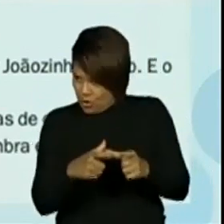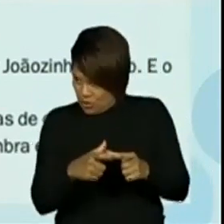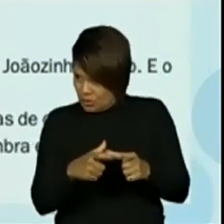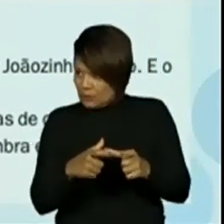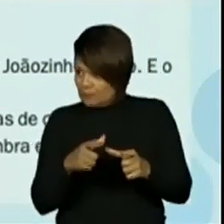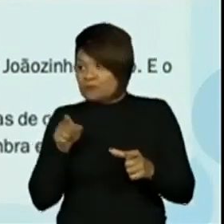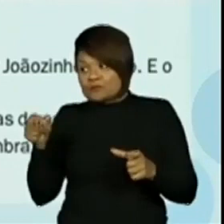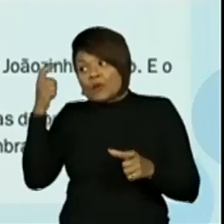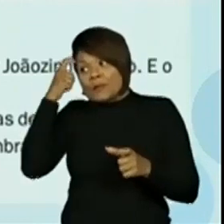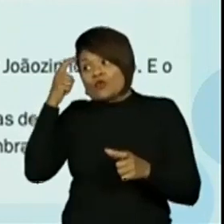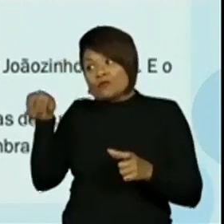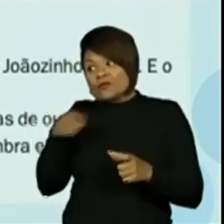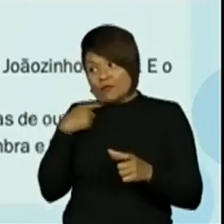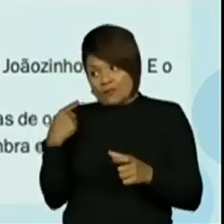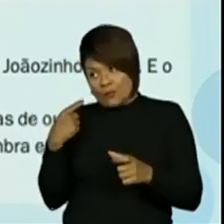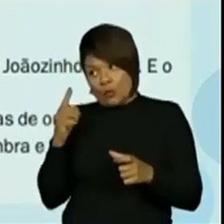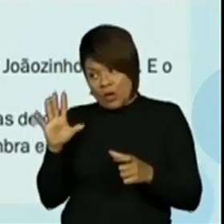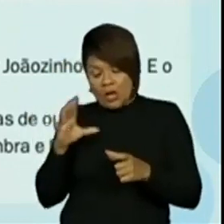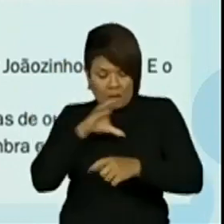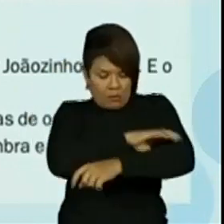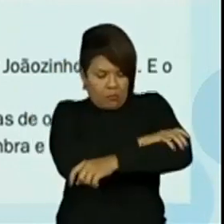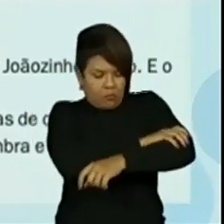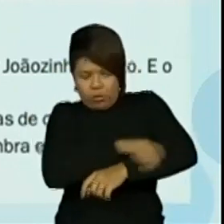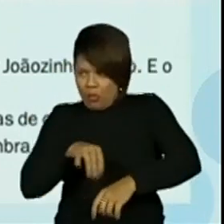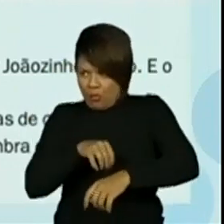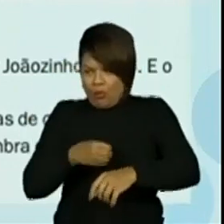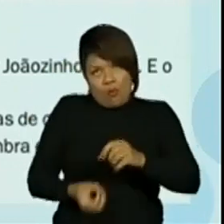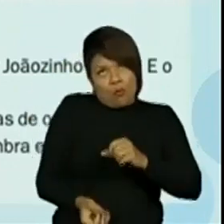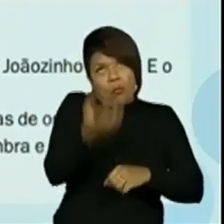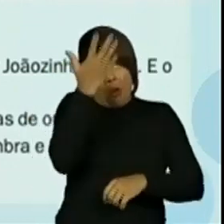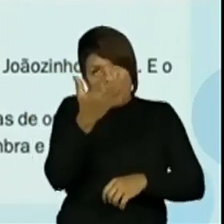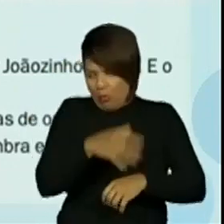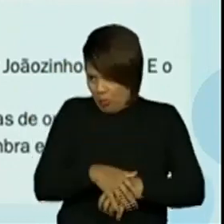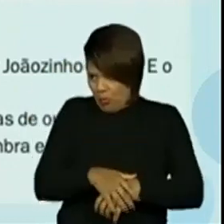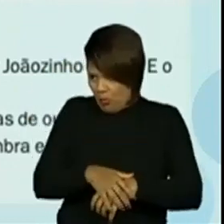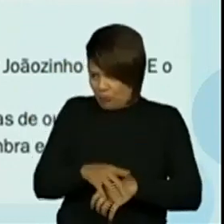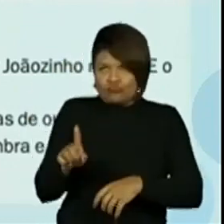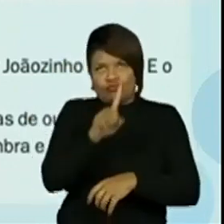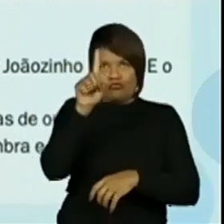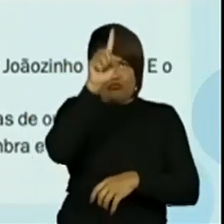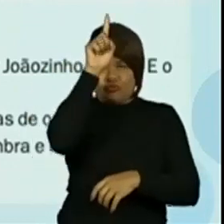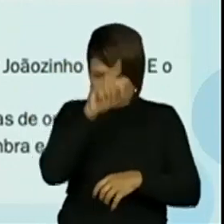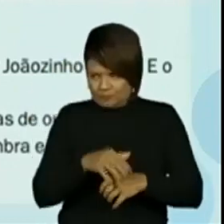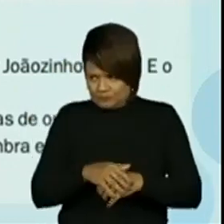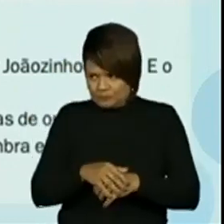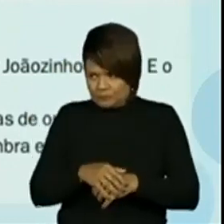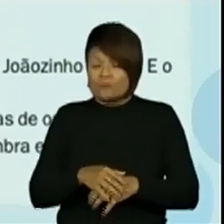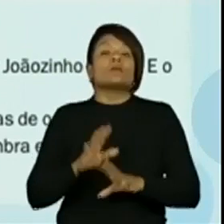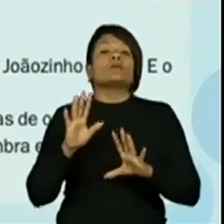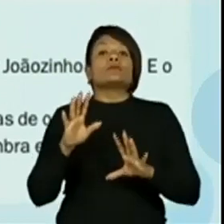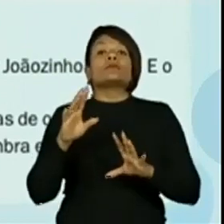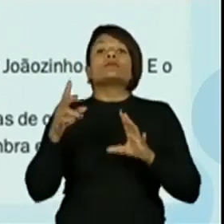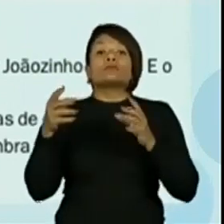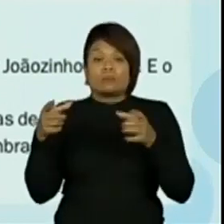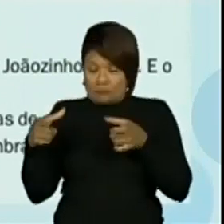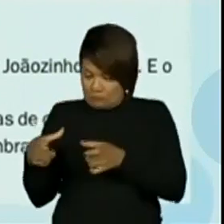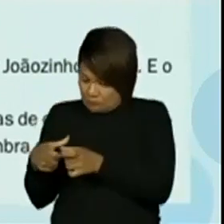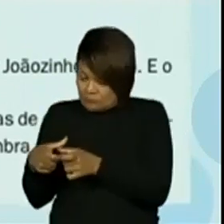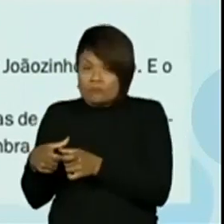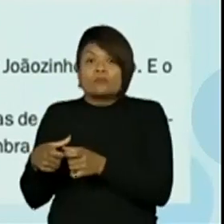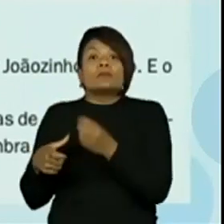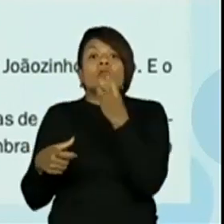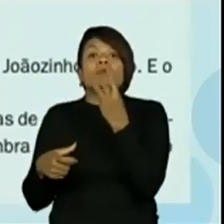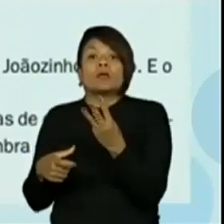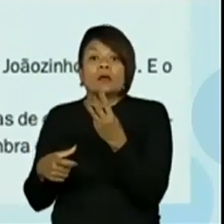que está morto. Arrancou-se também outro braço que acompanhou o primeiro. A terceira é para